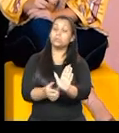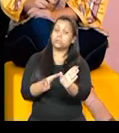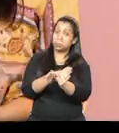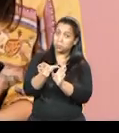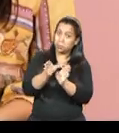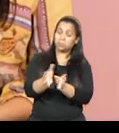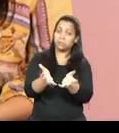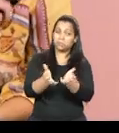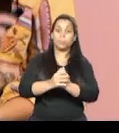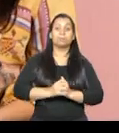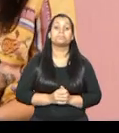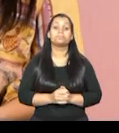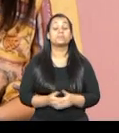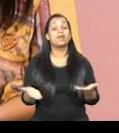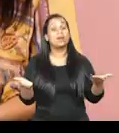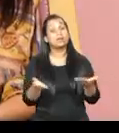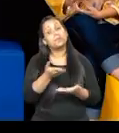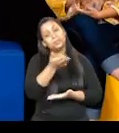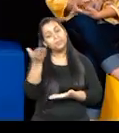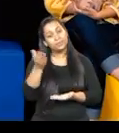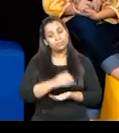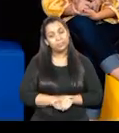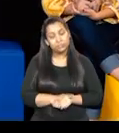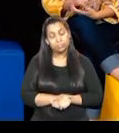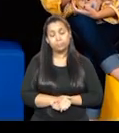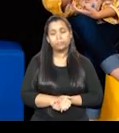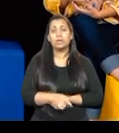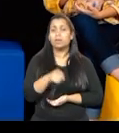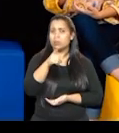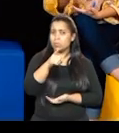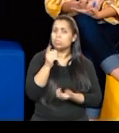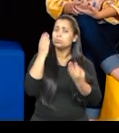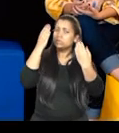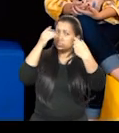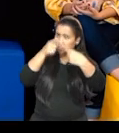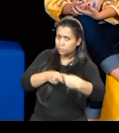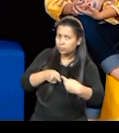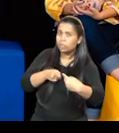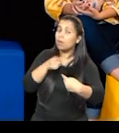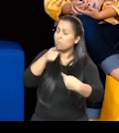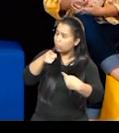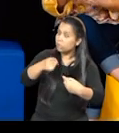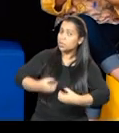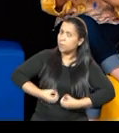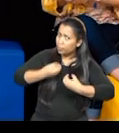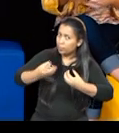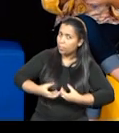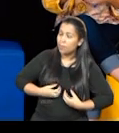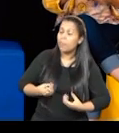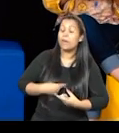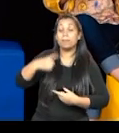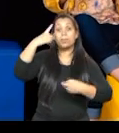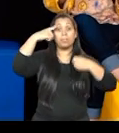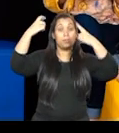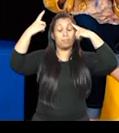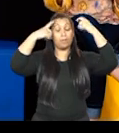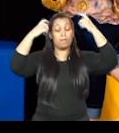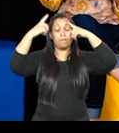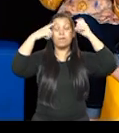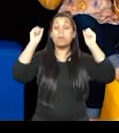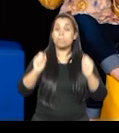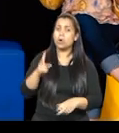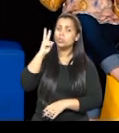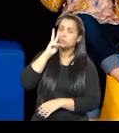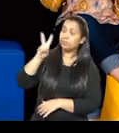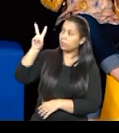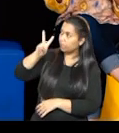desejada. E agora é com você. Eu te desafio a criar o seu próprio poema concreto. Para isso, você pode se inspirar nas